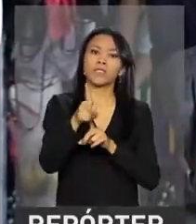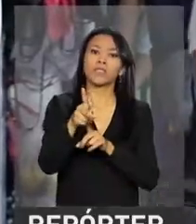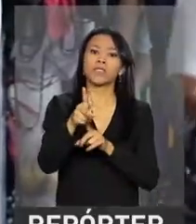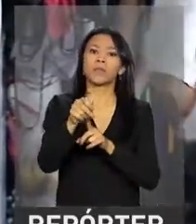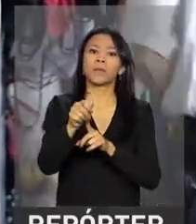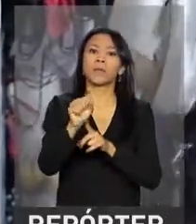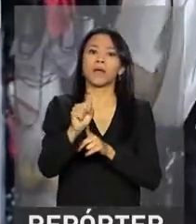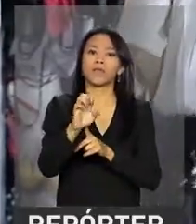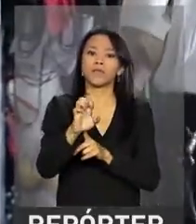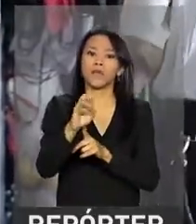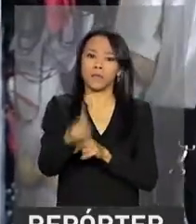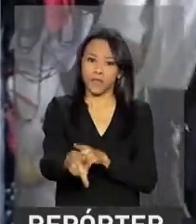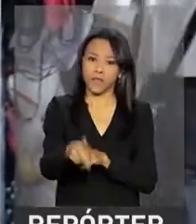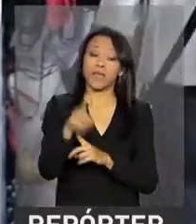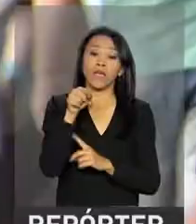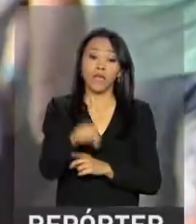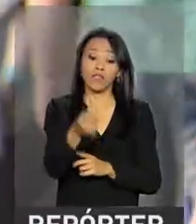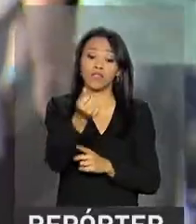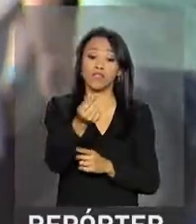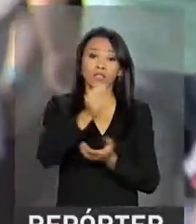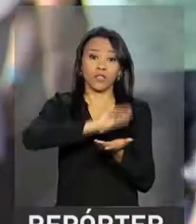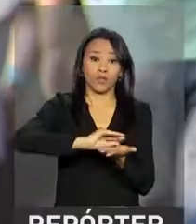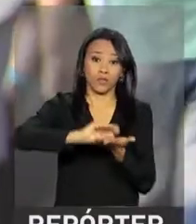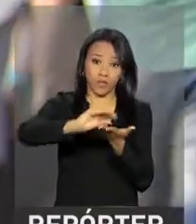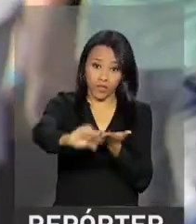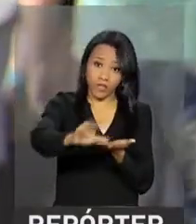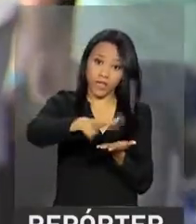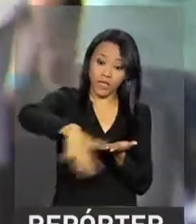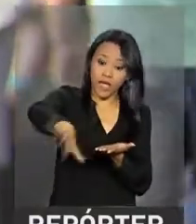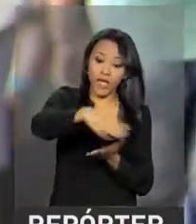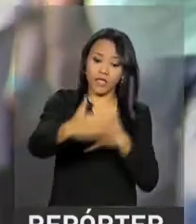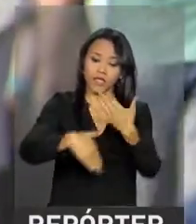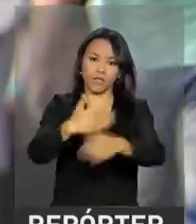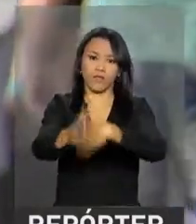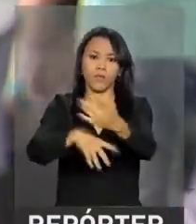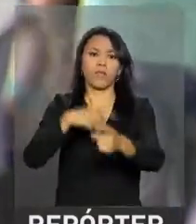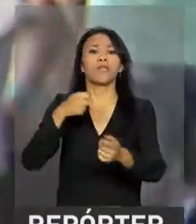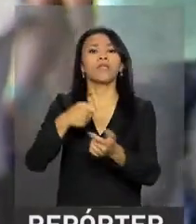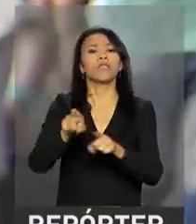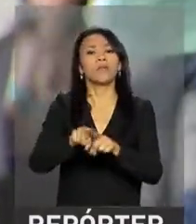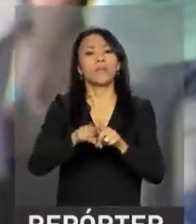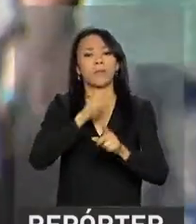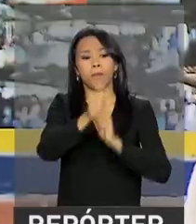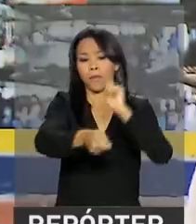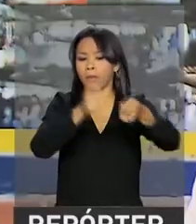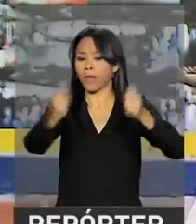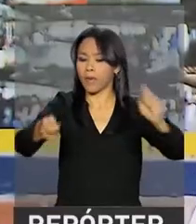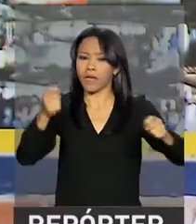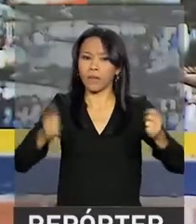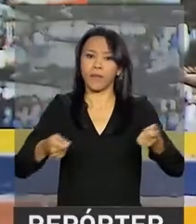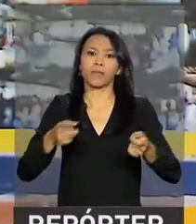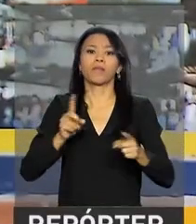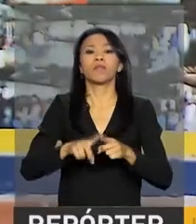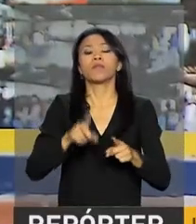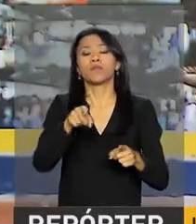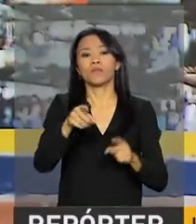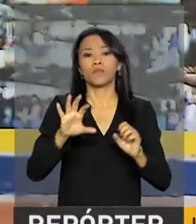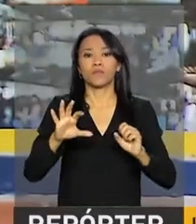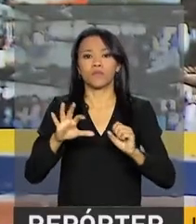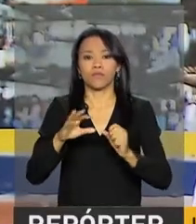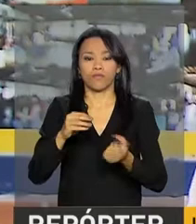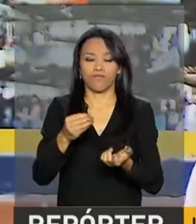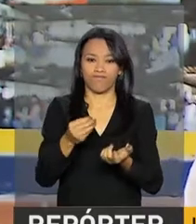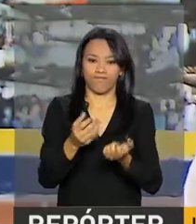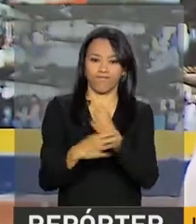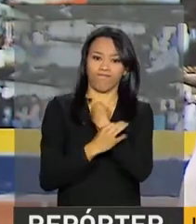que hoje vai para financiar ações de desenvolvimento econômico e pagamento do seguro-desemprego se tiver vai ser acho maravilhosa